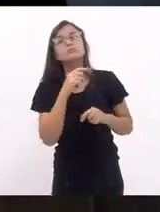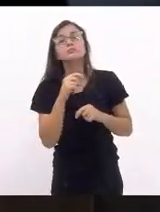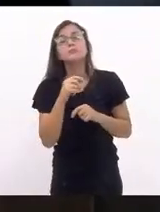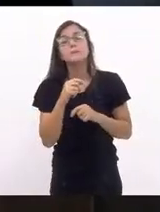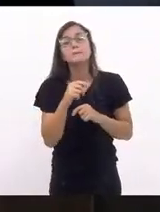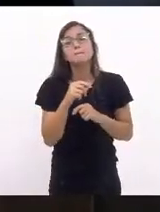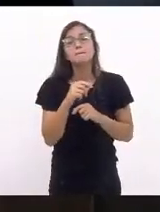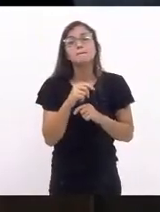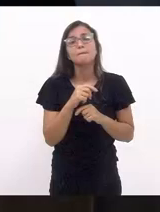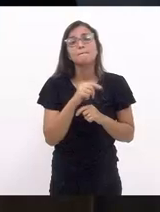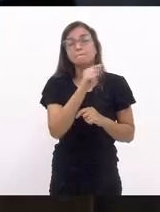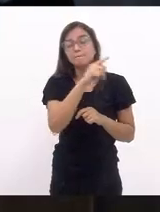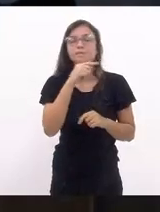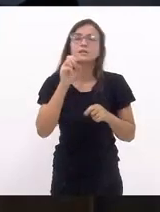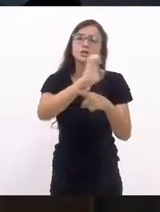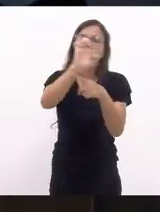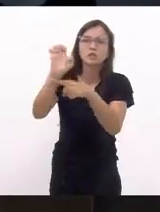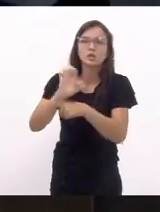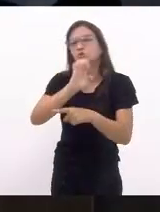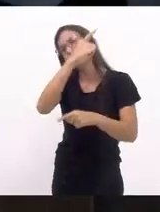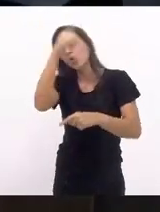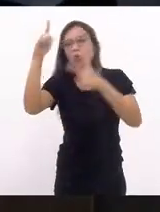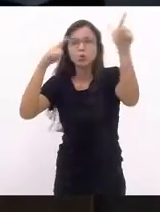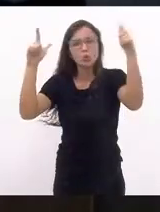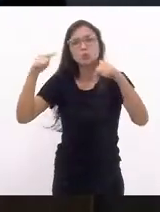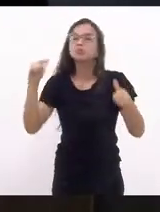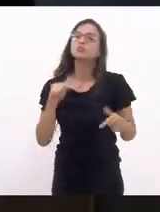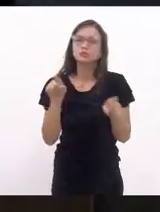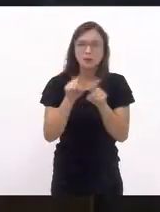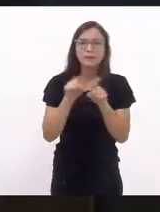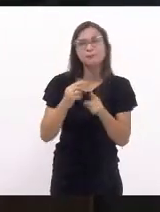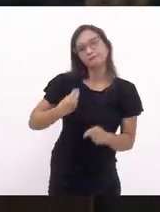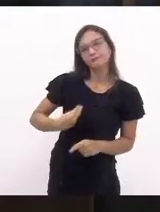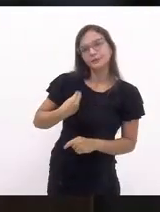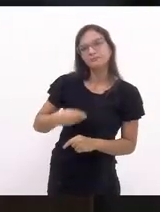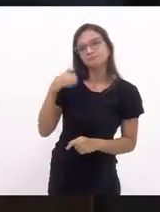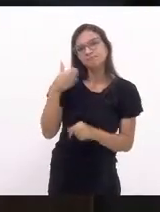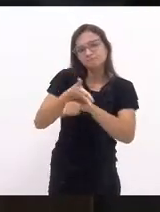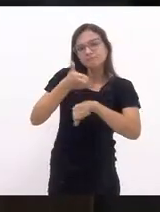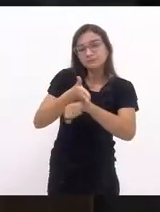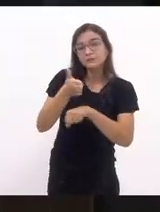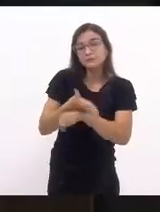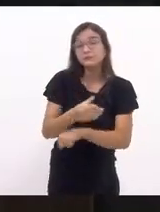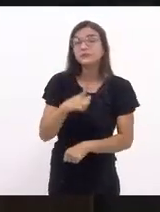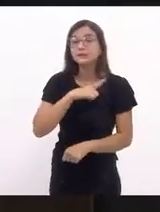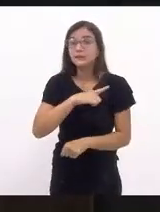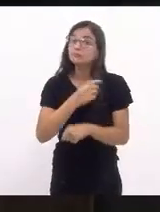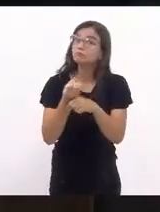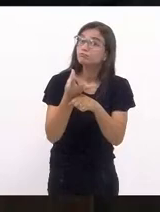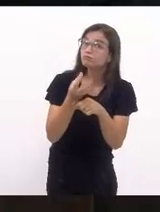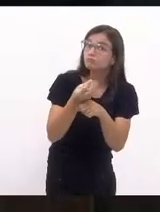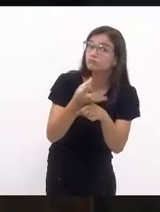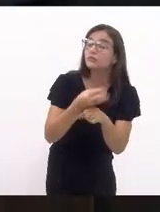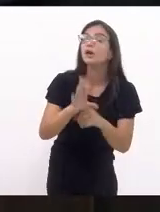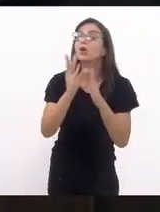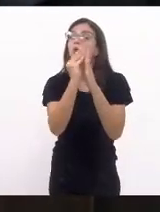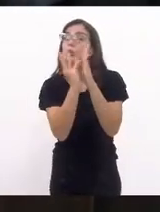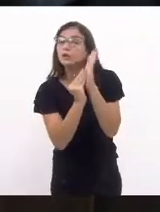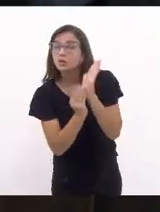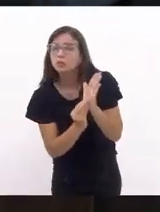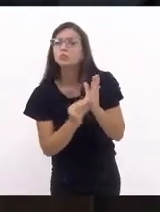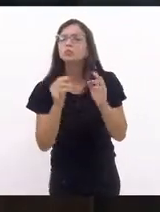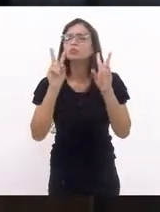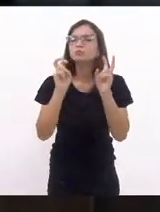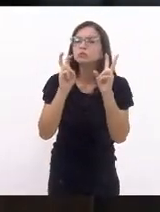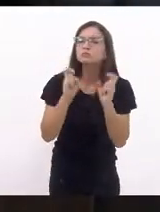o participantes em outros estados do país foram oferecidos conteúdos sobre a legislação eleitoral e